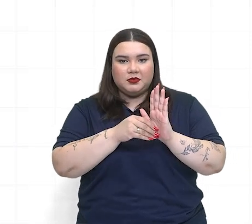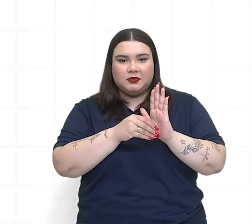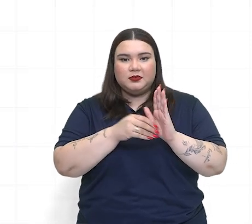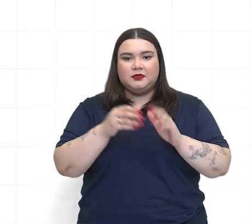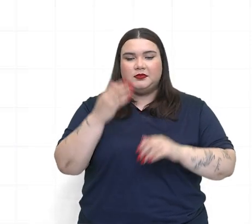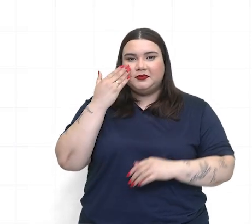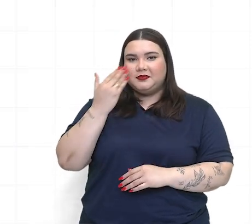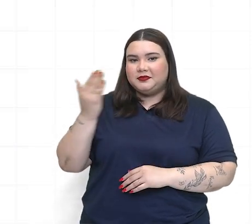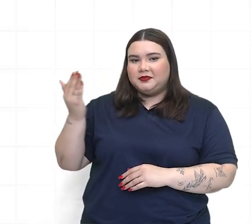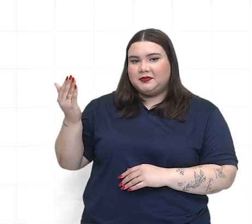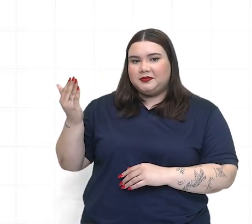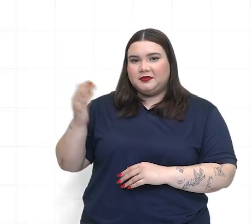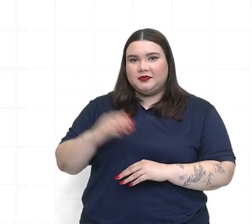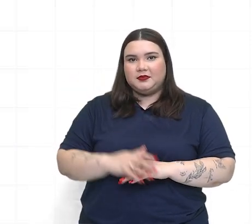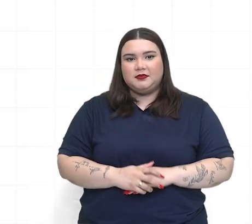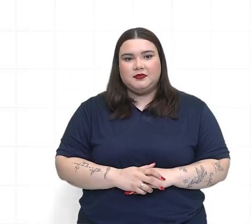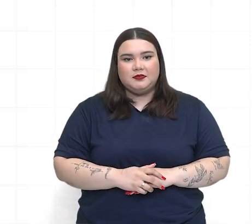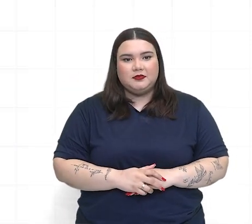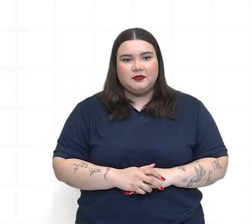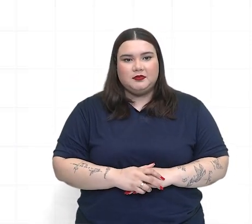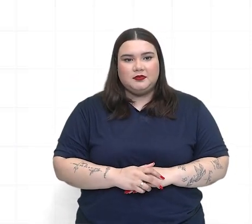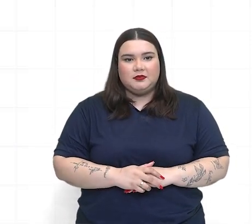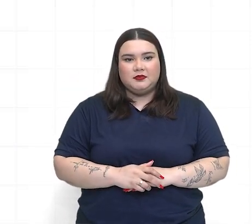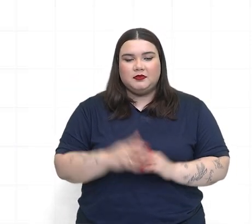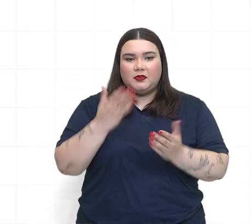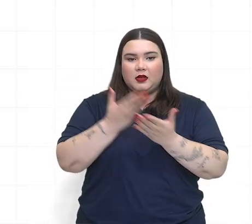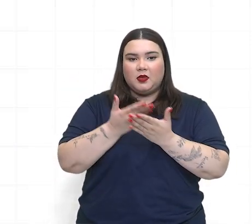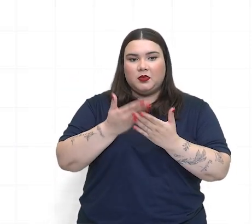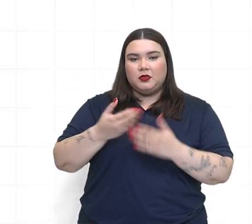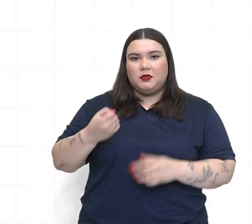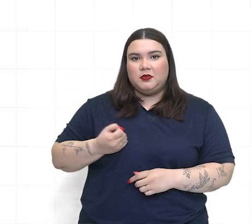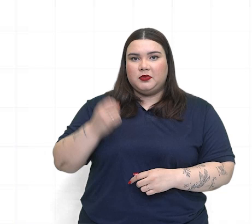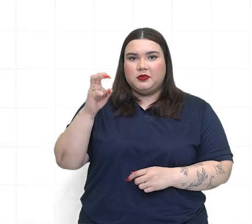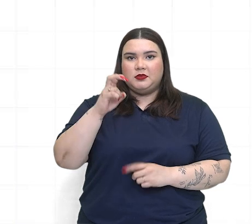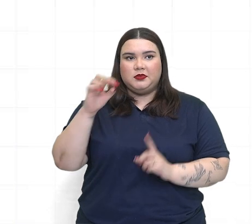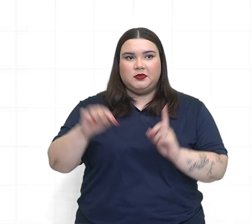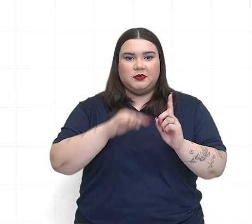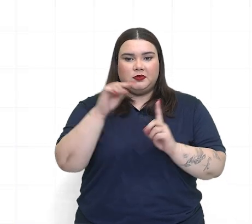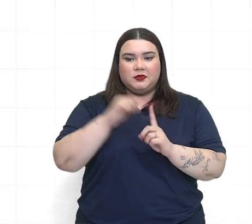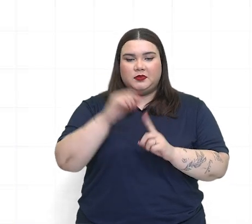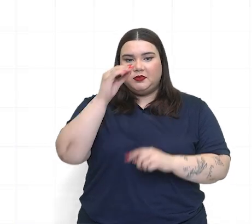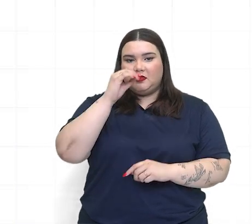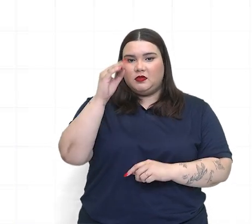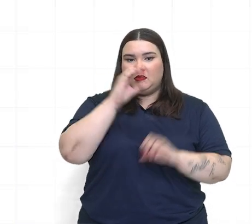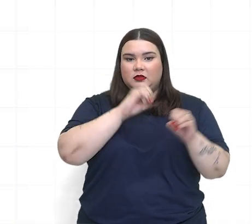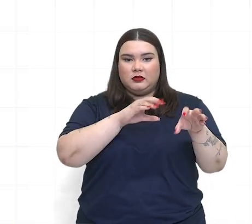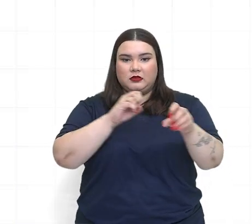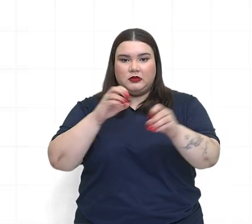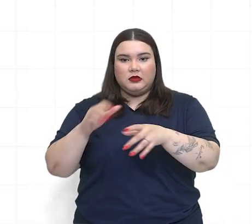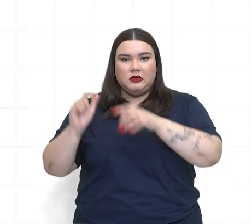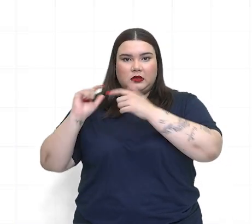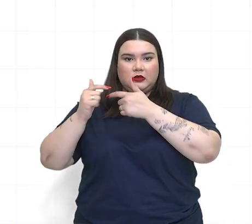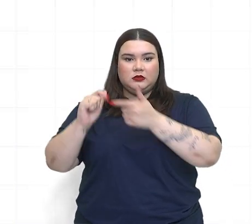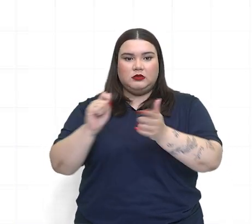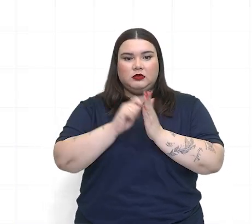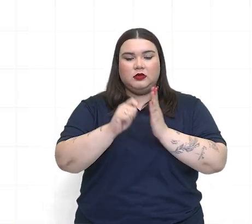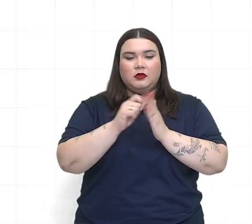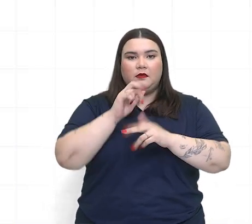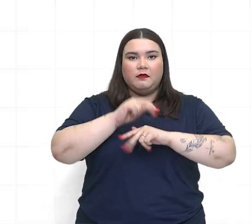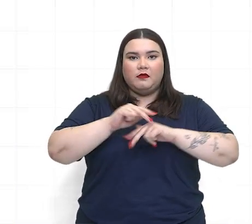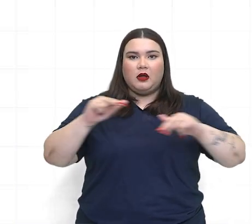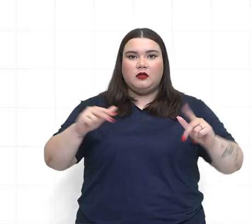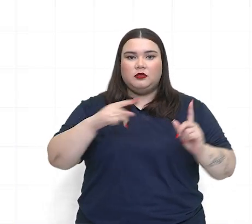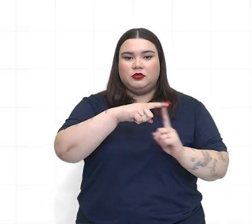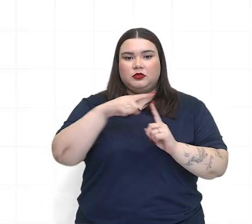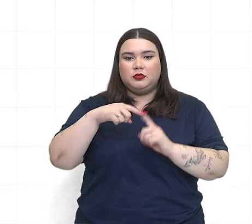Ensinamentos da tradição escrita nas diferentes matrizes religiosas, africanas, orientais, ocidentais, indígenas brasileiras